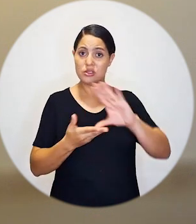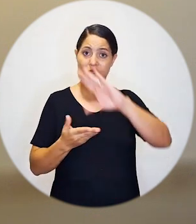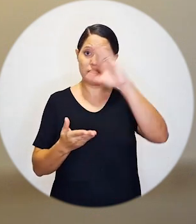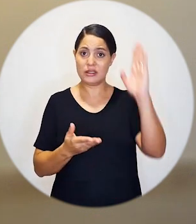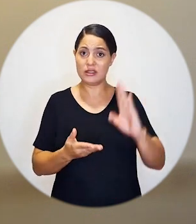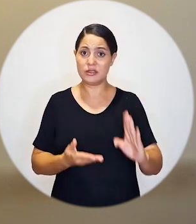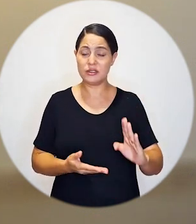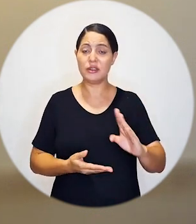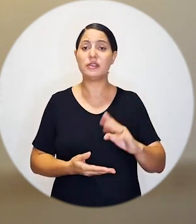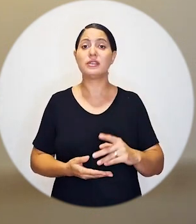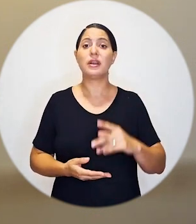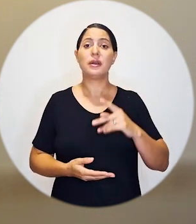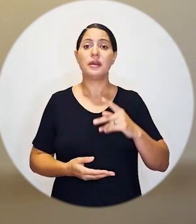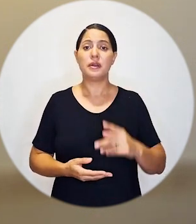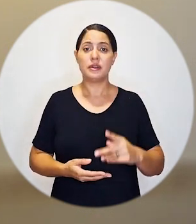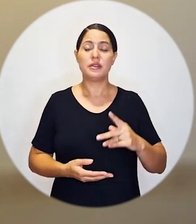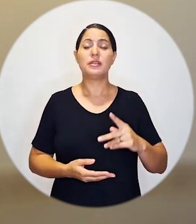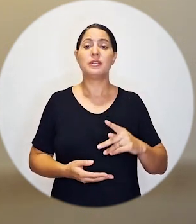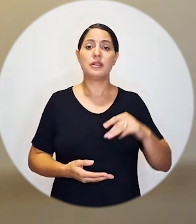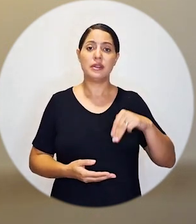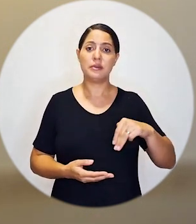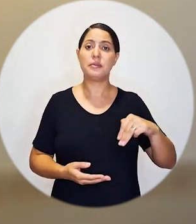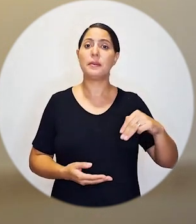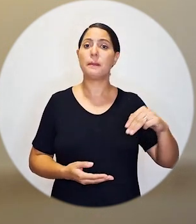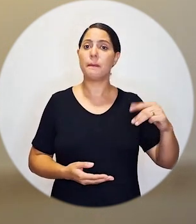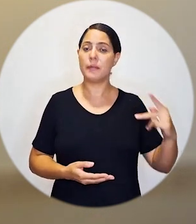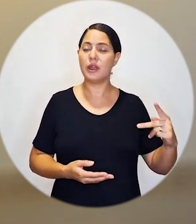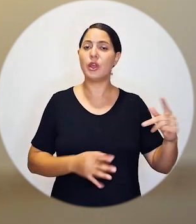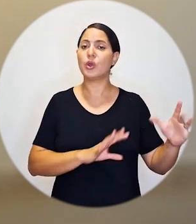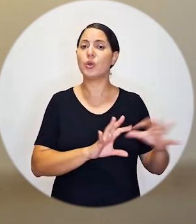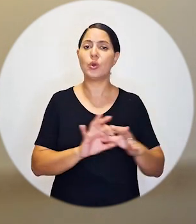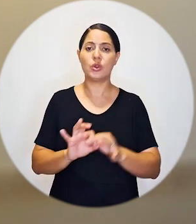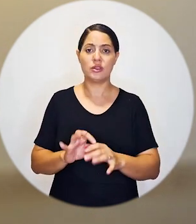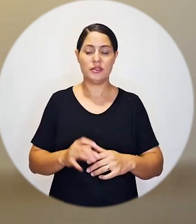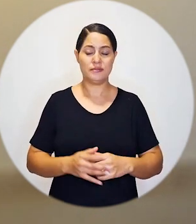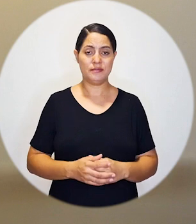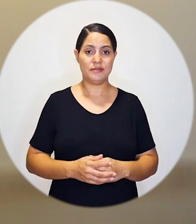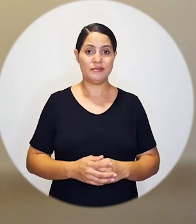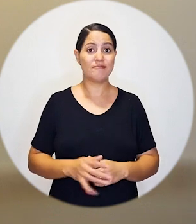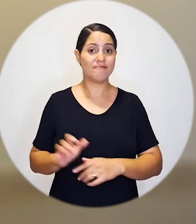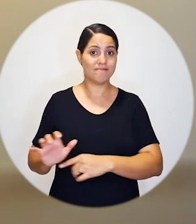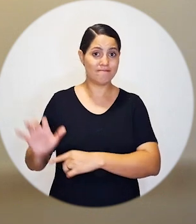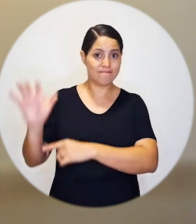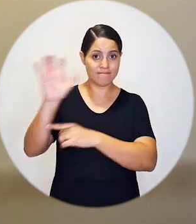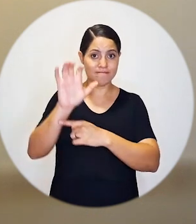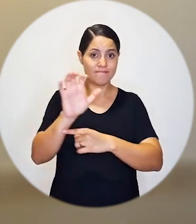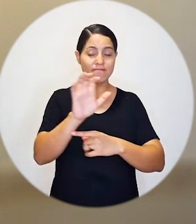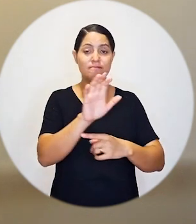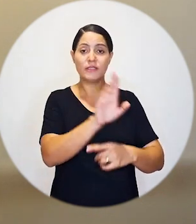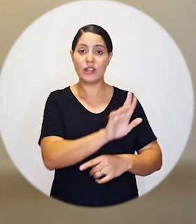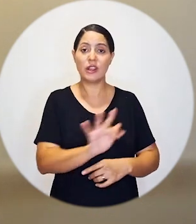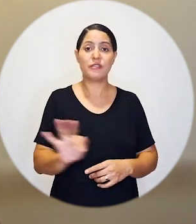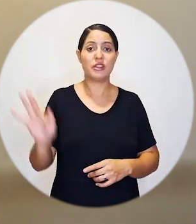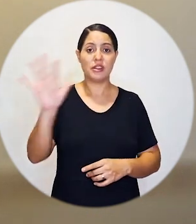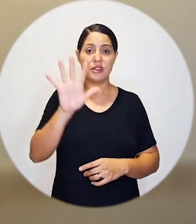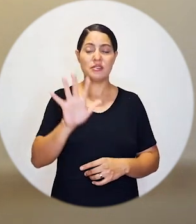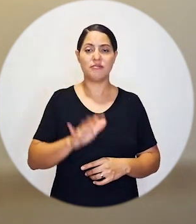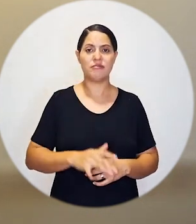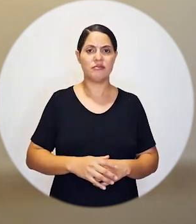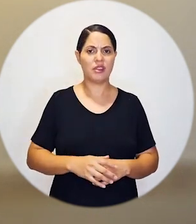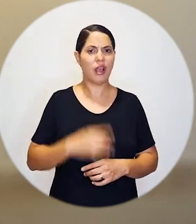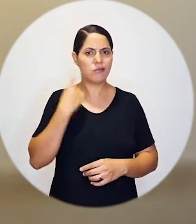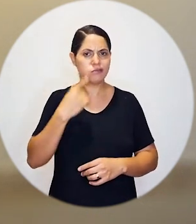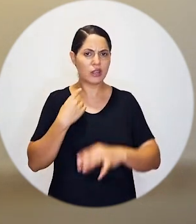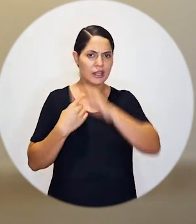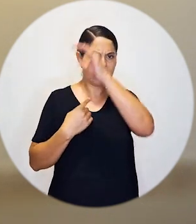Gerais do Ministério Público dos Estados e da União sobre o sigilo das comunicações entre advogado e cliente. Em nota,